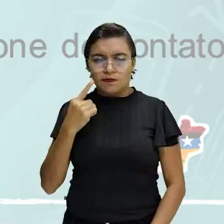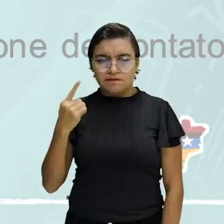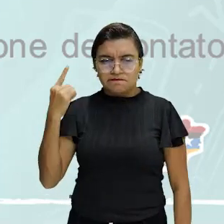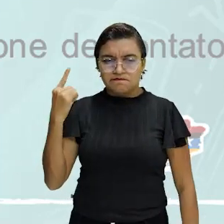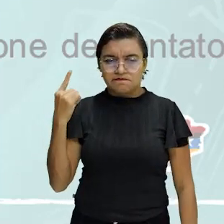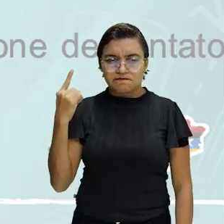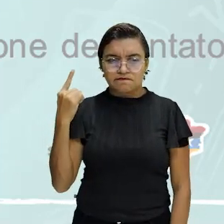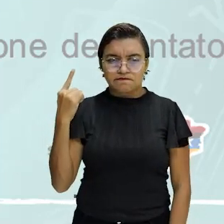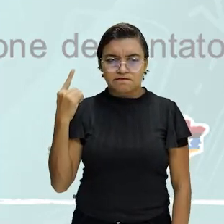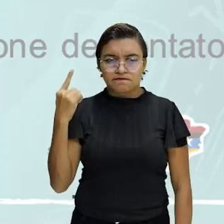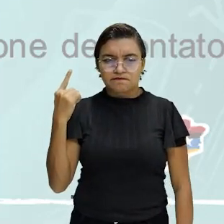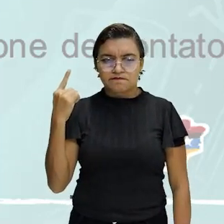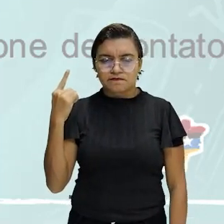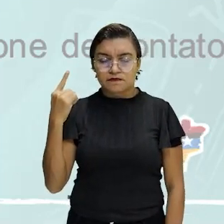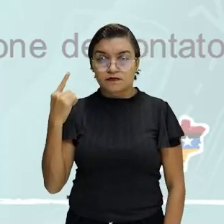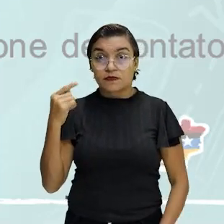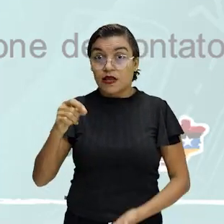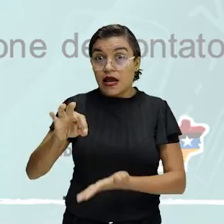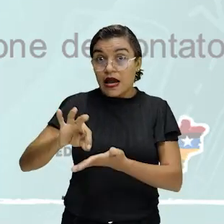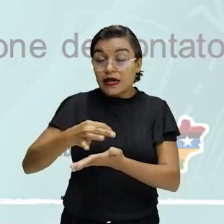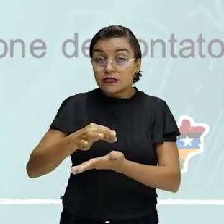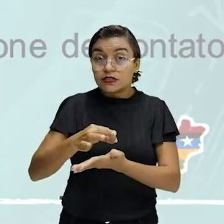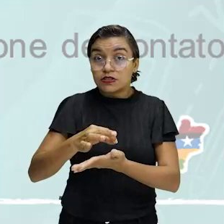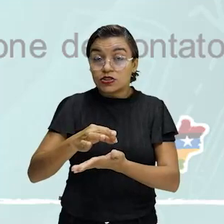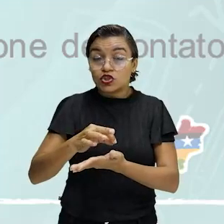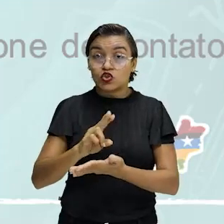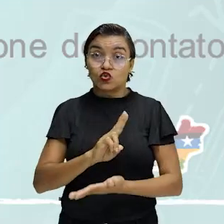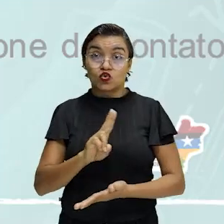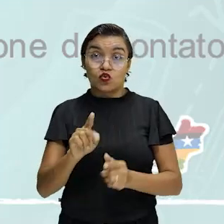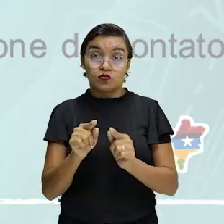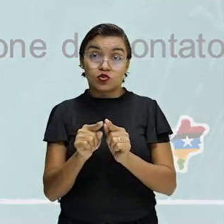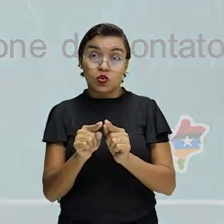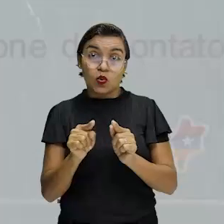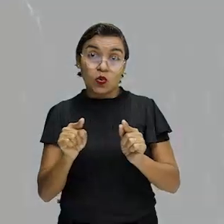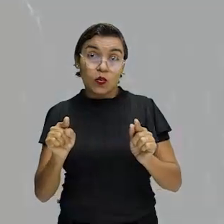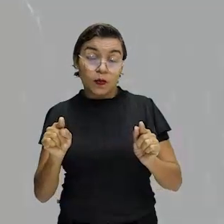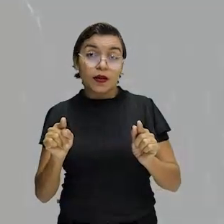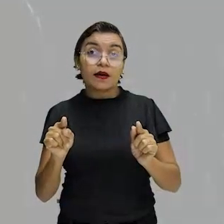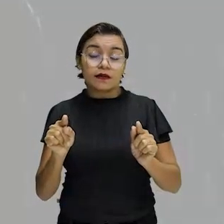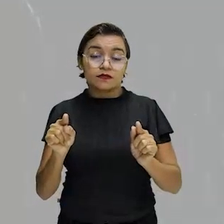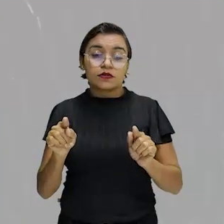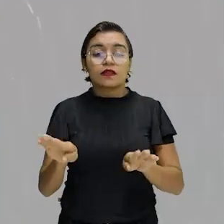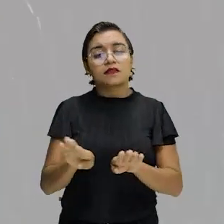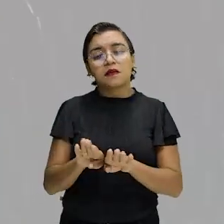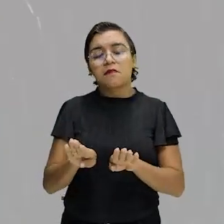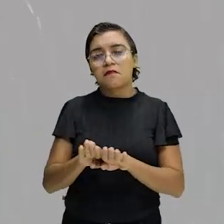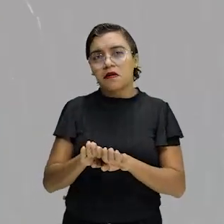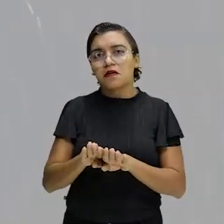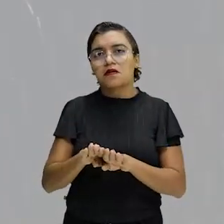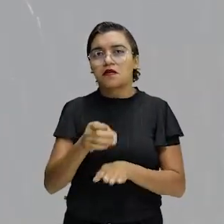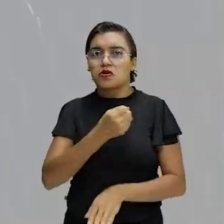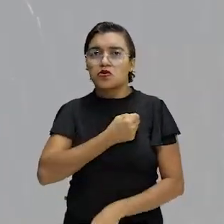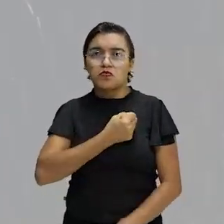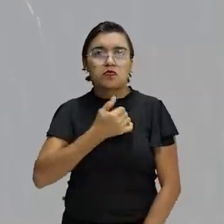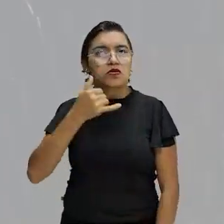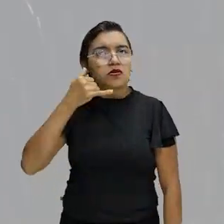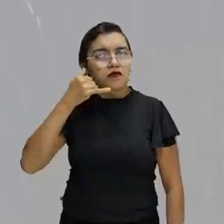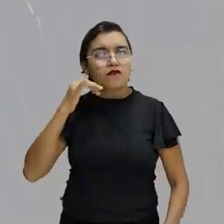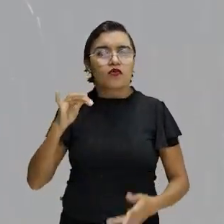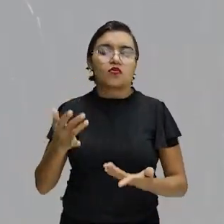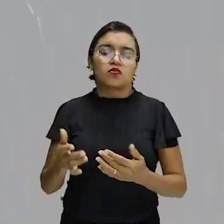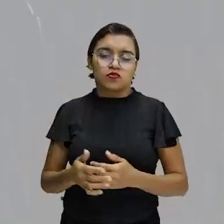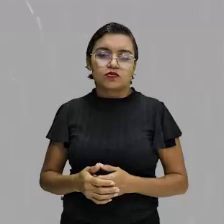No final, assine com seu nome completo, informe algum telefone de contato, conforme o caso, né? Então, uma linguagem